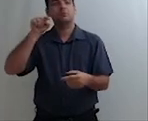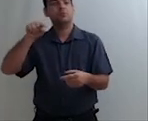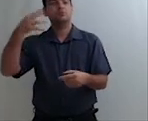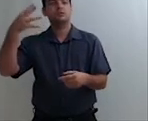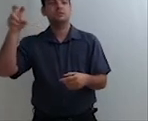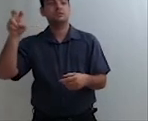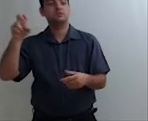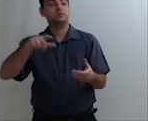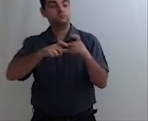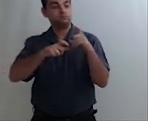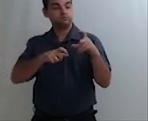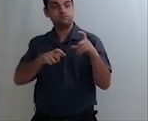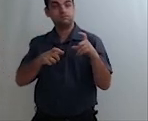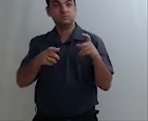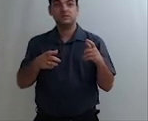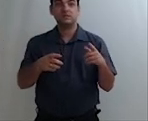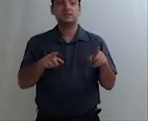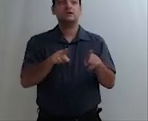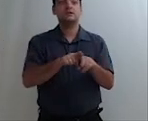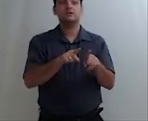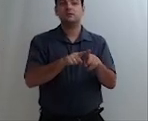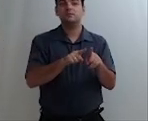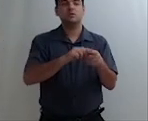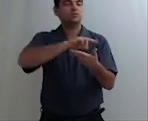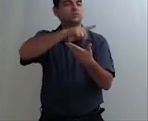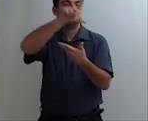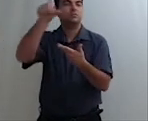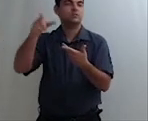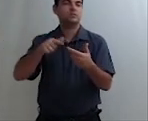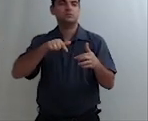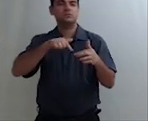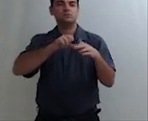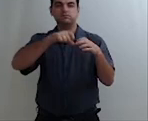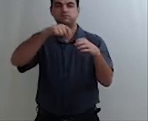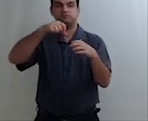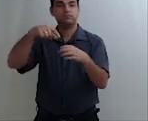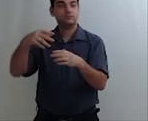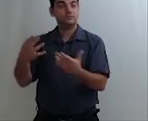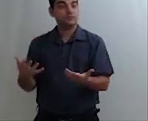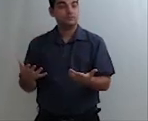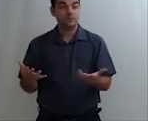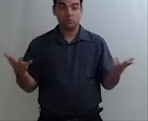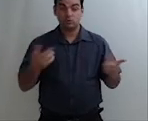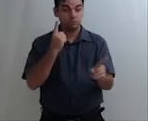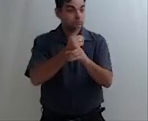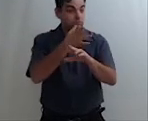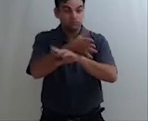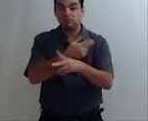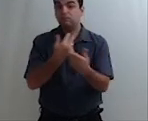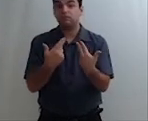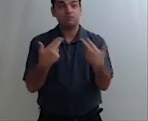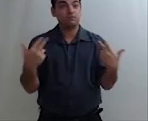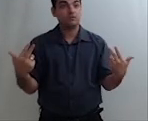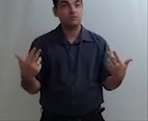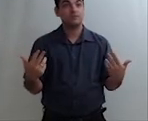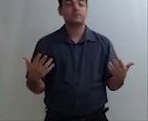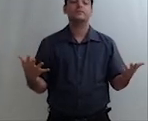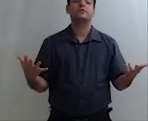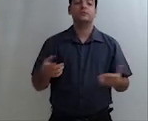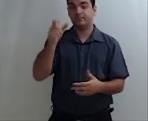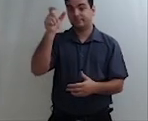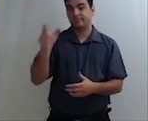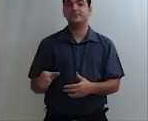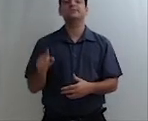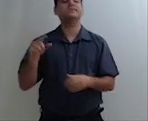e 15 munições calibre P 38 as circunstâncias do flagrante indicam que o custodiado se